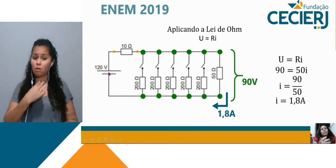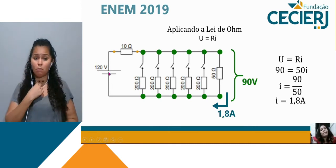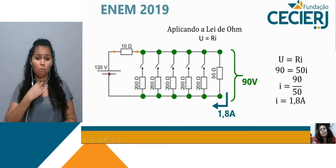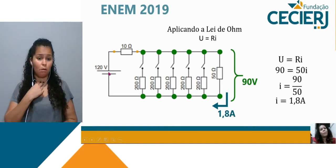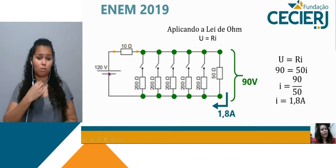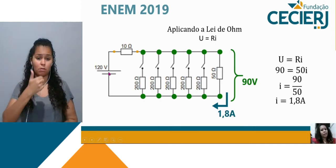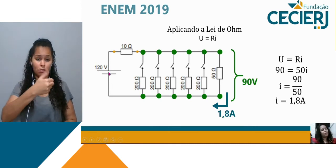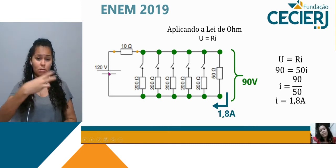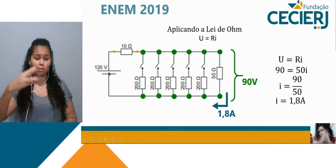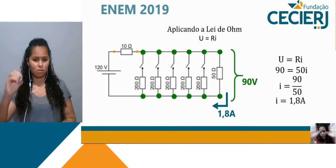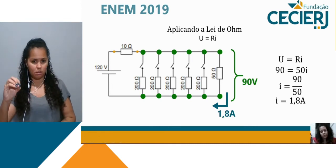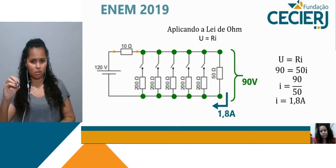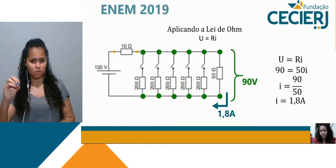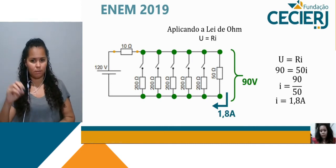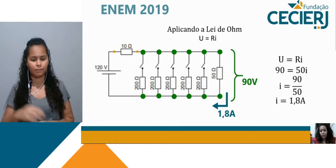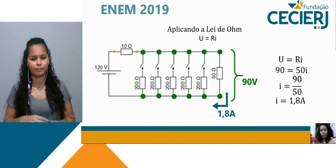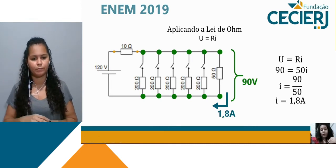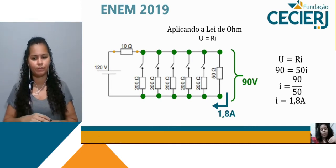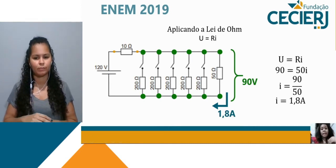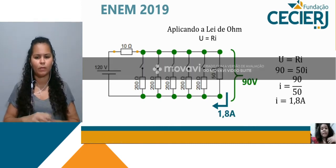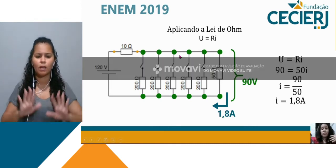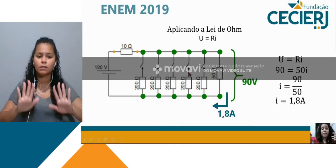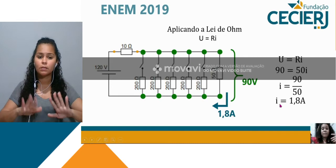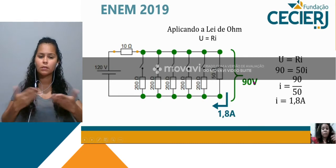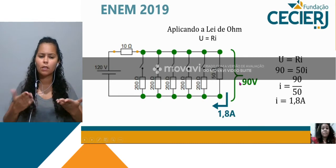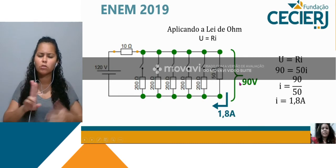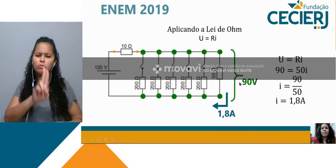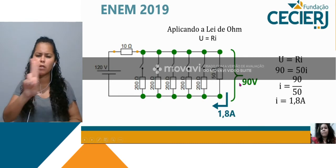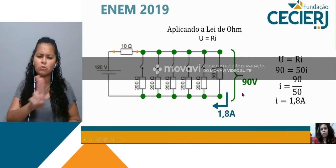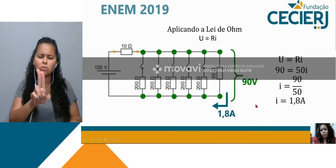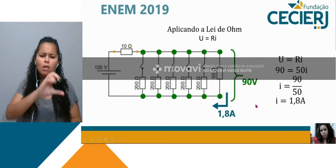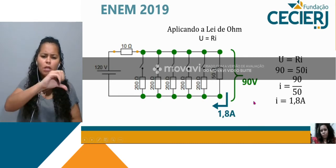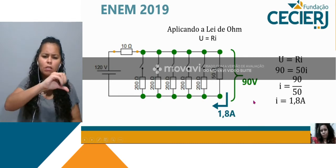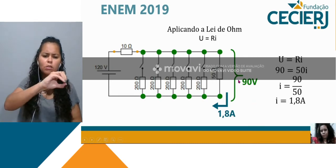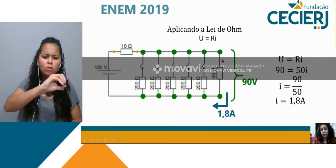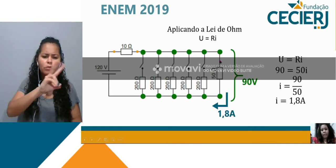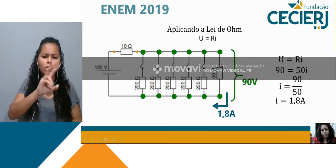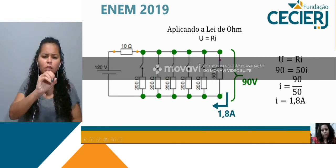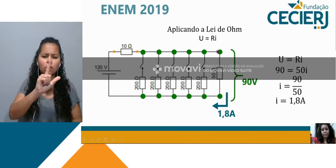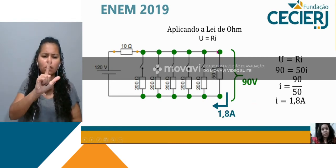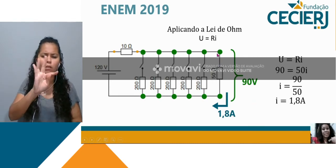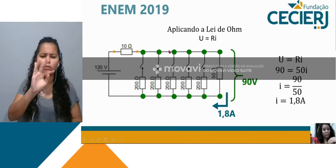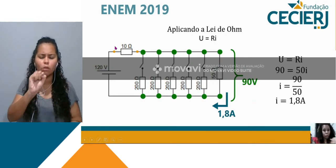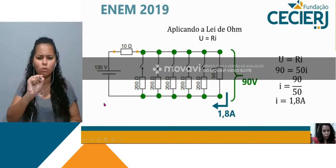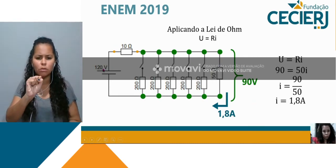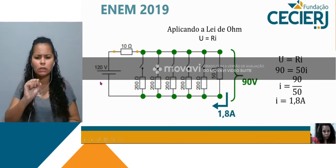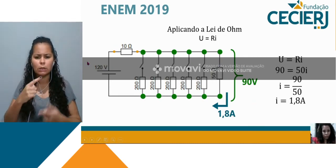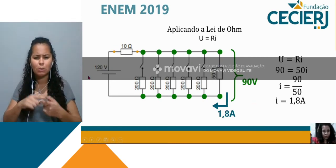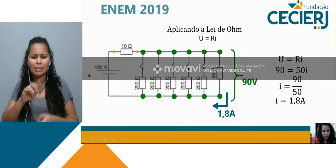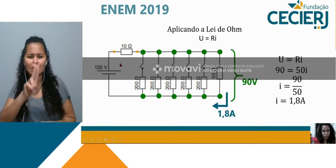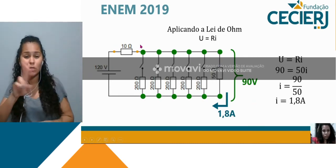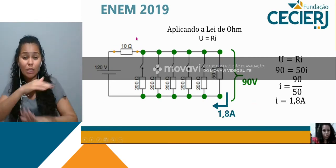para ser fornecido para ela. Então, 130... E aí, a gente vai usar 90 volts. Por quê? Se eu usar tudo